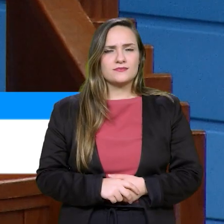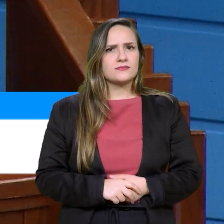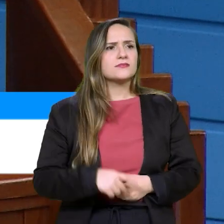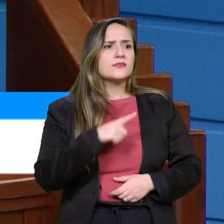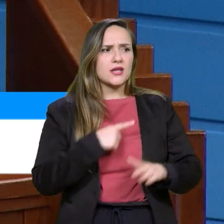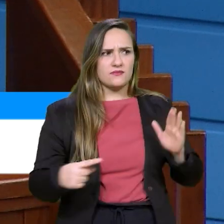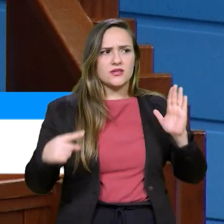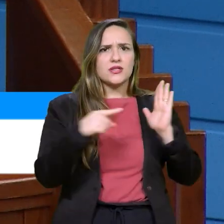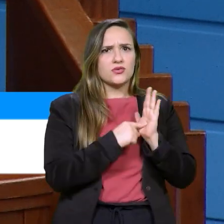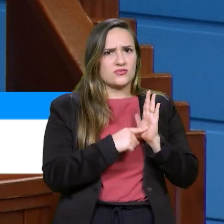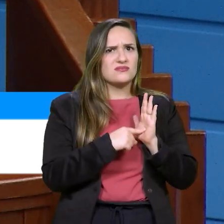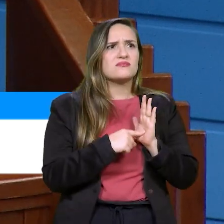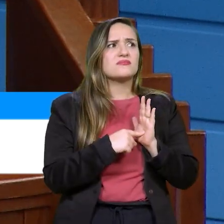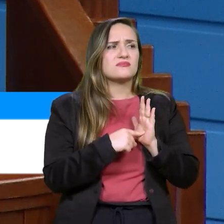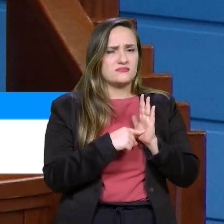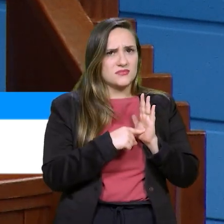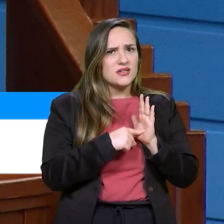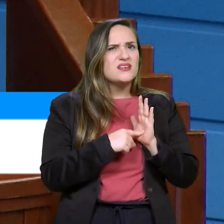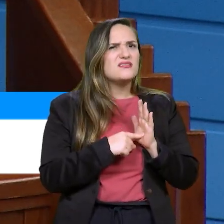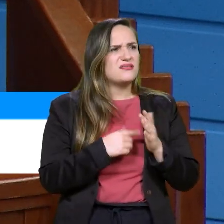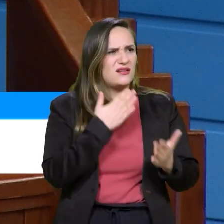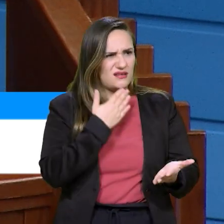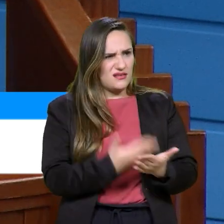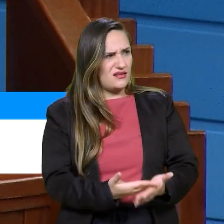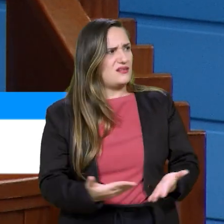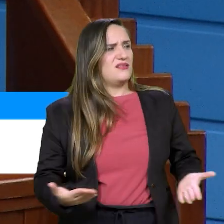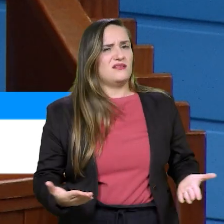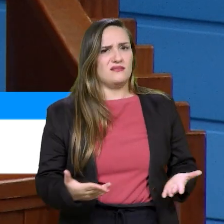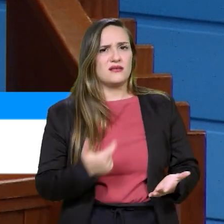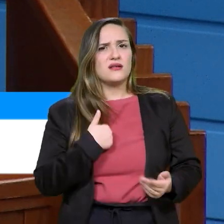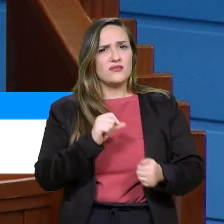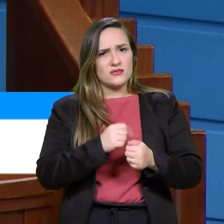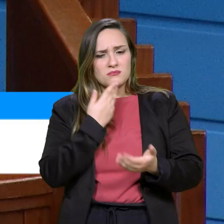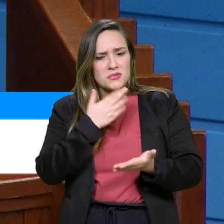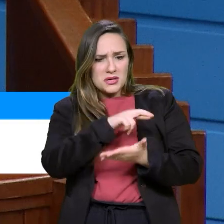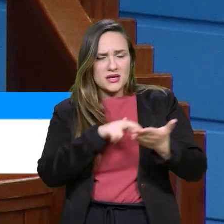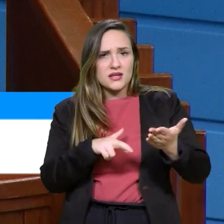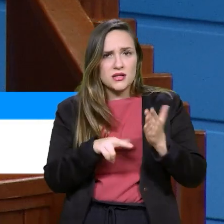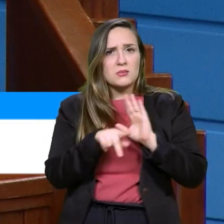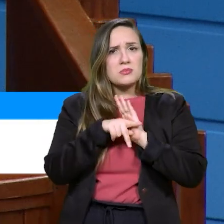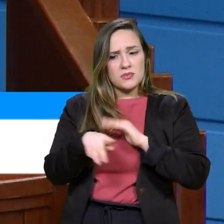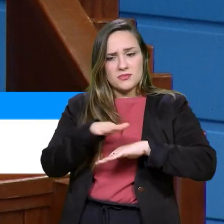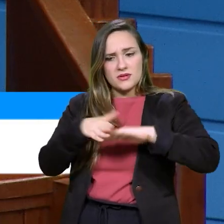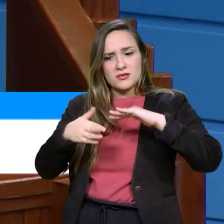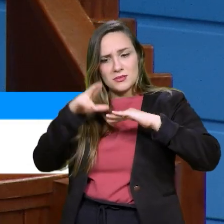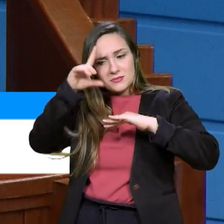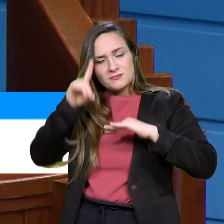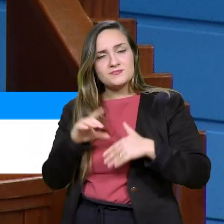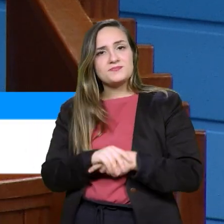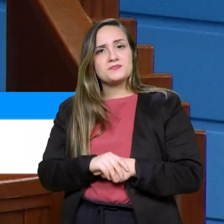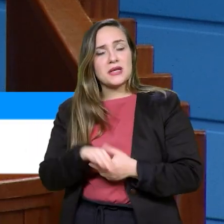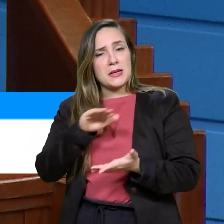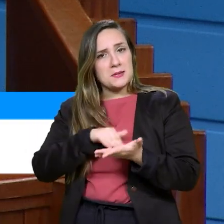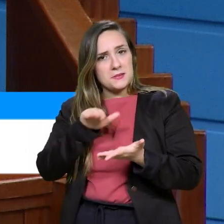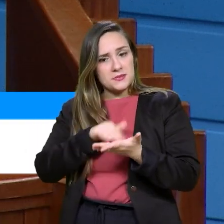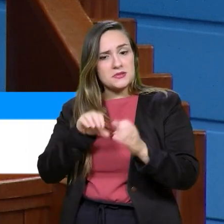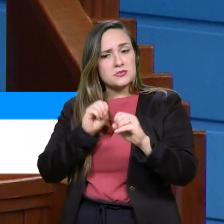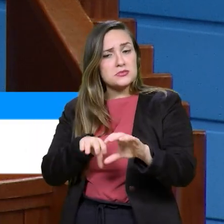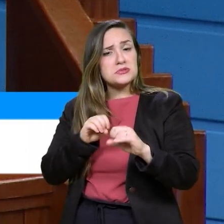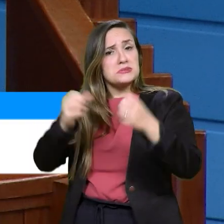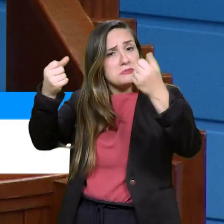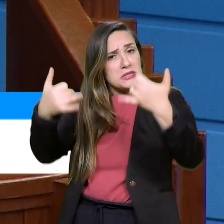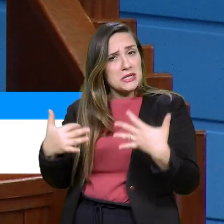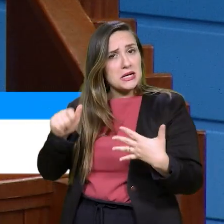Me chegou uma denúncia aqui muito absurda e eu fiz um requerimento encaminhado aí à mesa para o secretário de